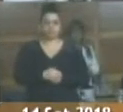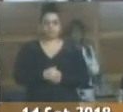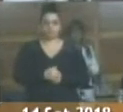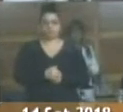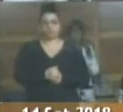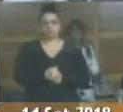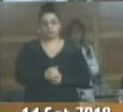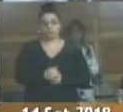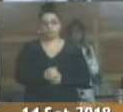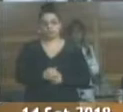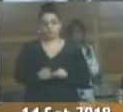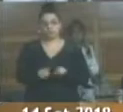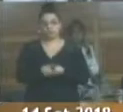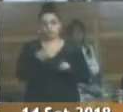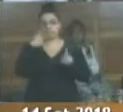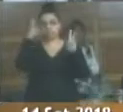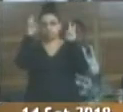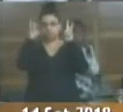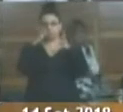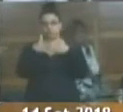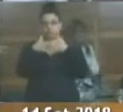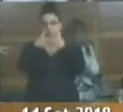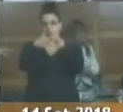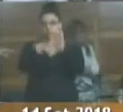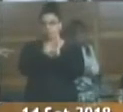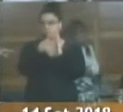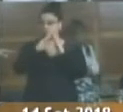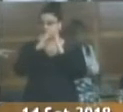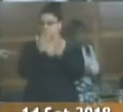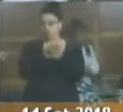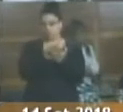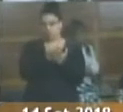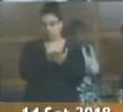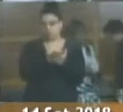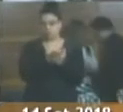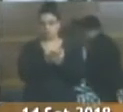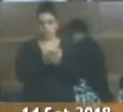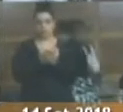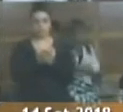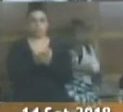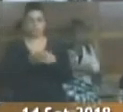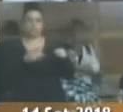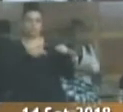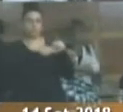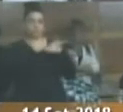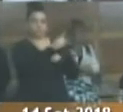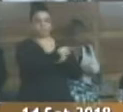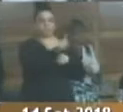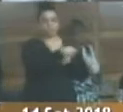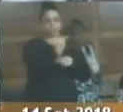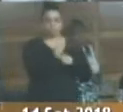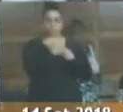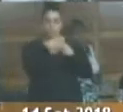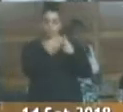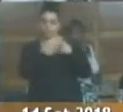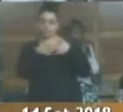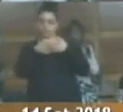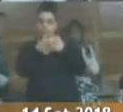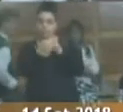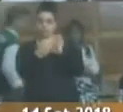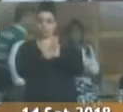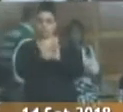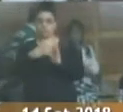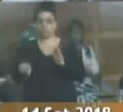E falar sobre a questão do barco da escola que foi tirado. Nós temos lá dois barcos, que é tanto para